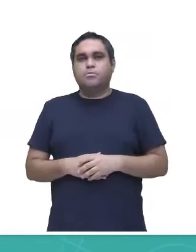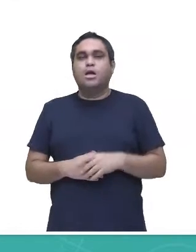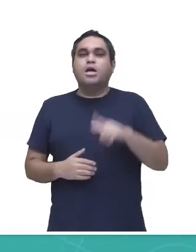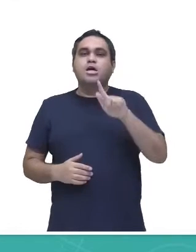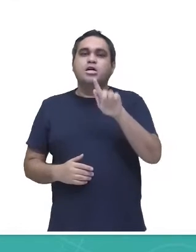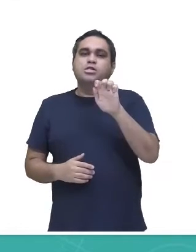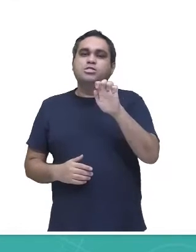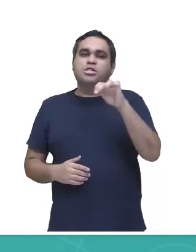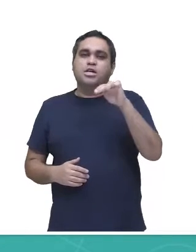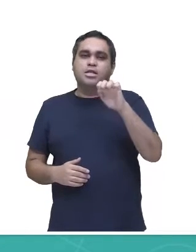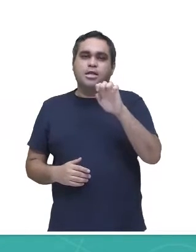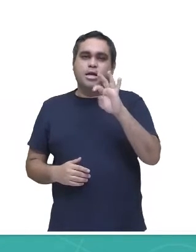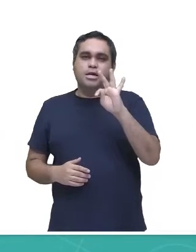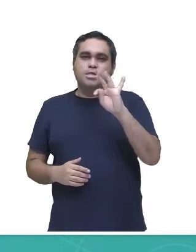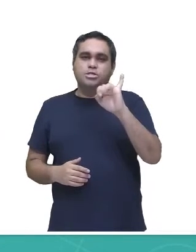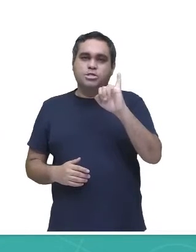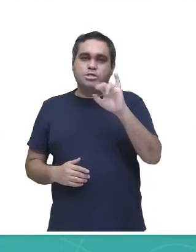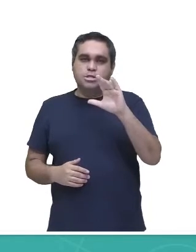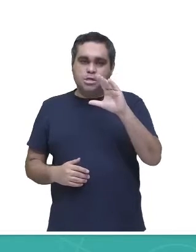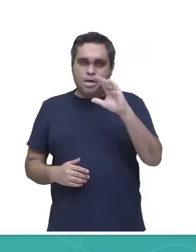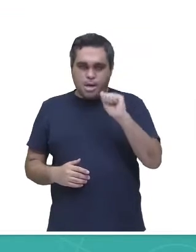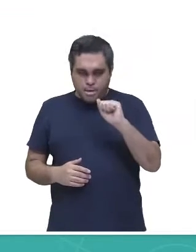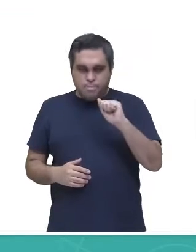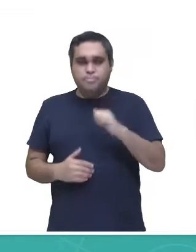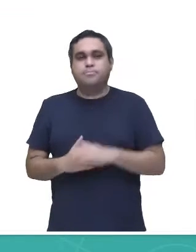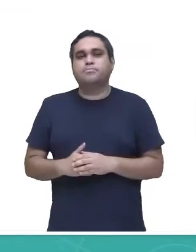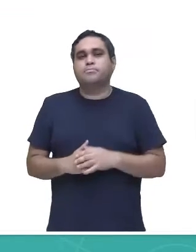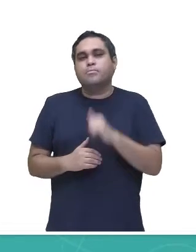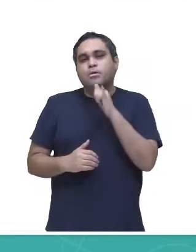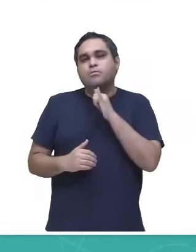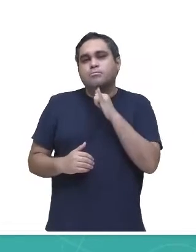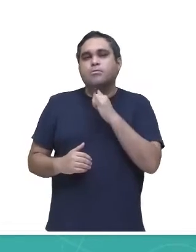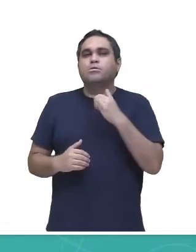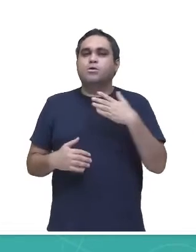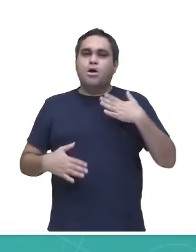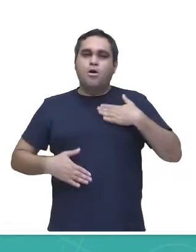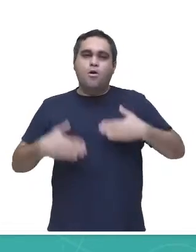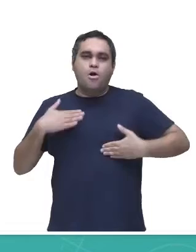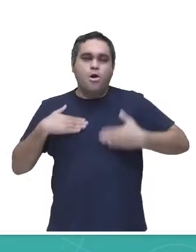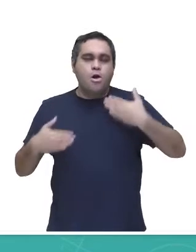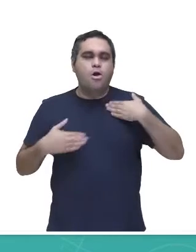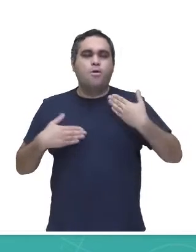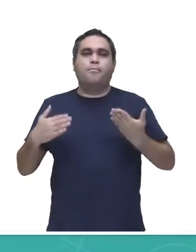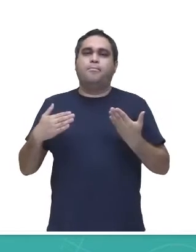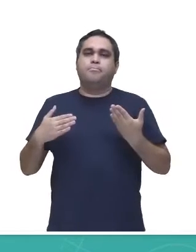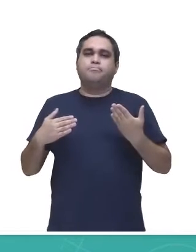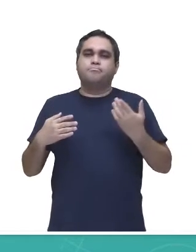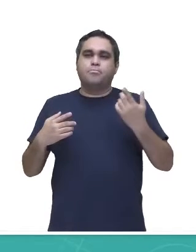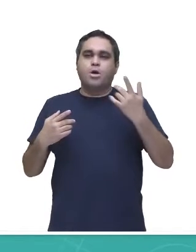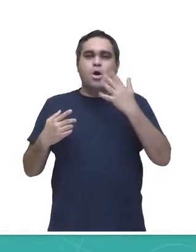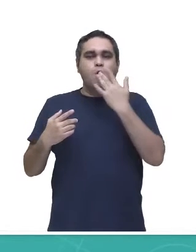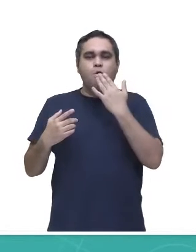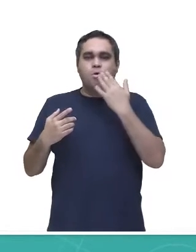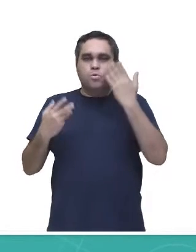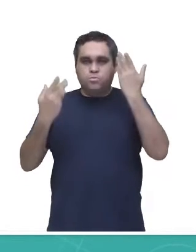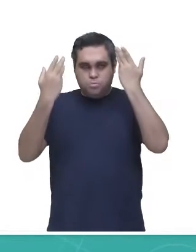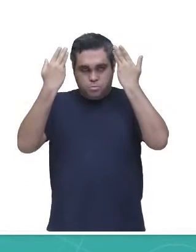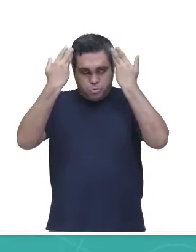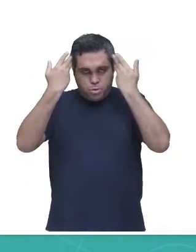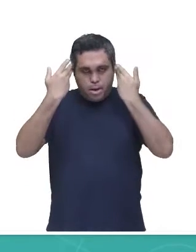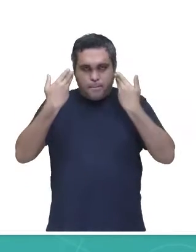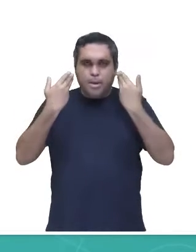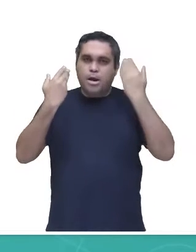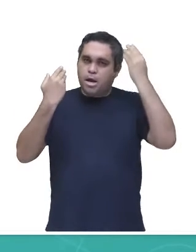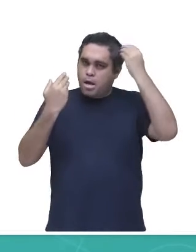ali características físicas, né? Por exemplo, a cor da pele, a cor dos olhos, a cor do cabelo. Tudo isso está relacionado com